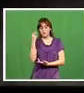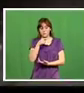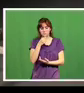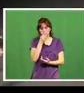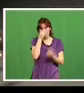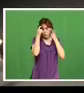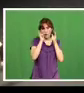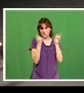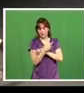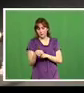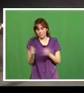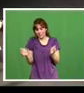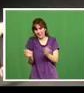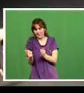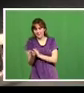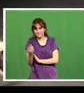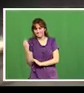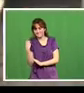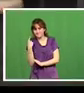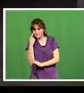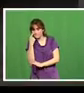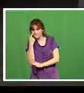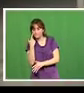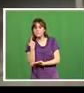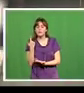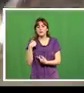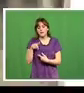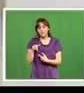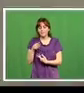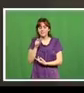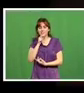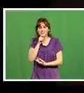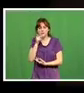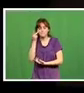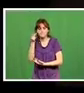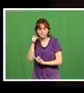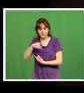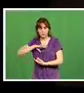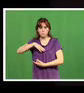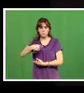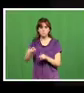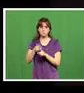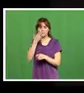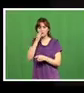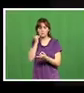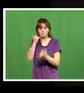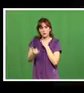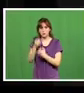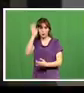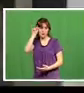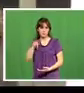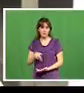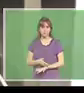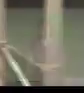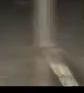urso, é pequenina, é manhosa e, portanto, rapidamente consegue sobreviver neste mundo um bocadinho inóspito para os animais.